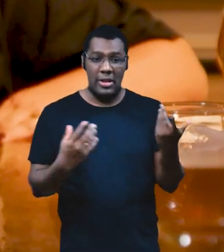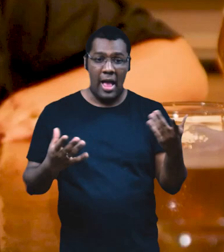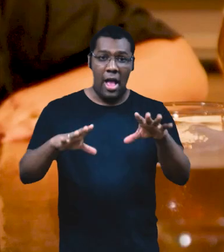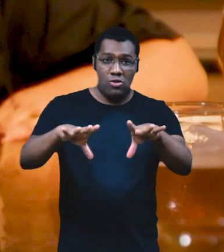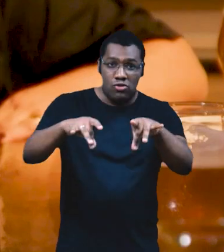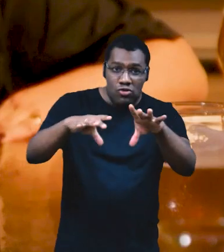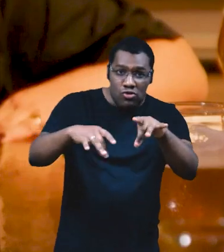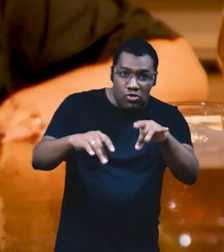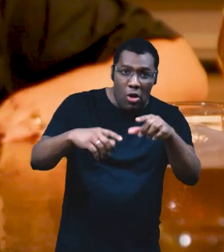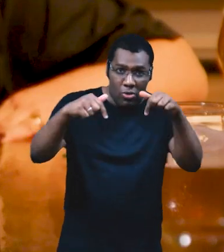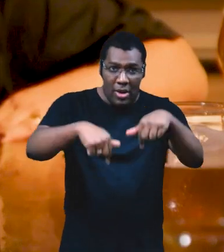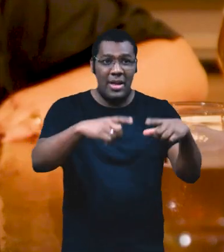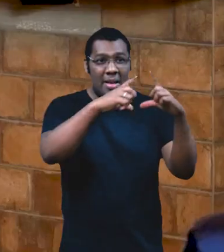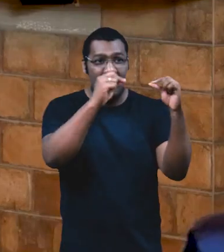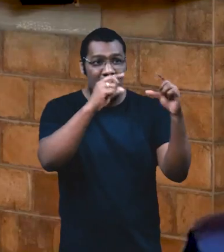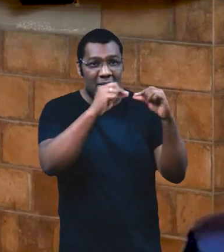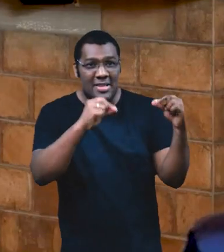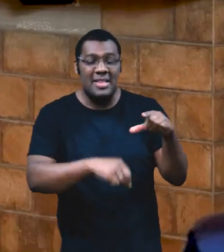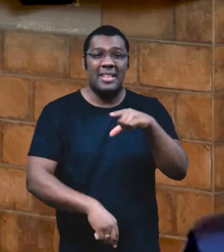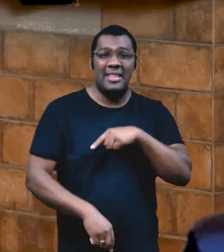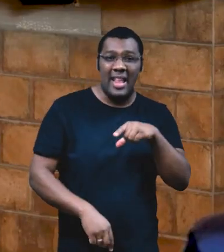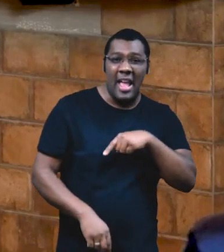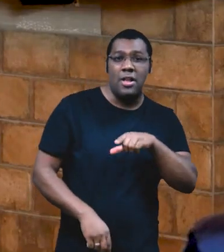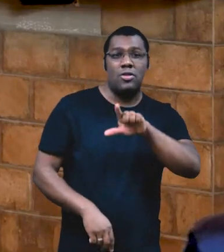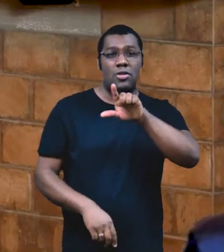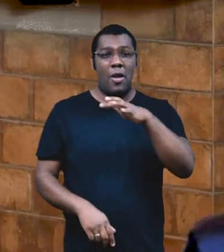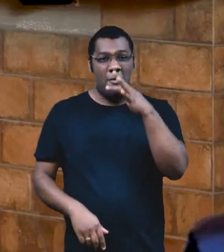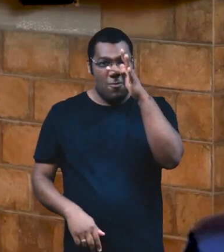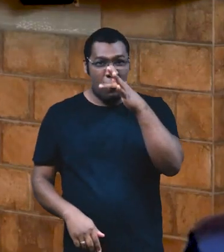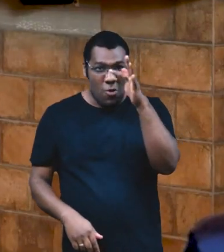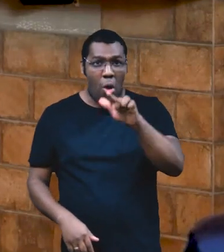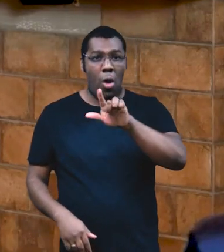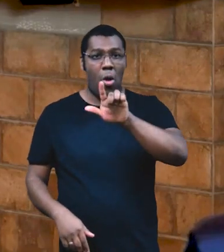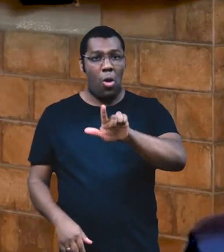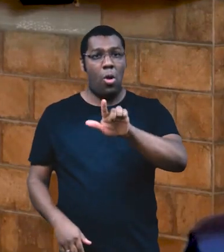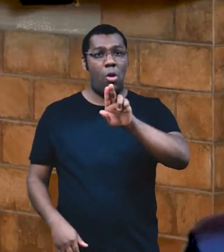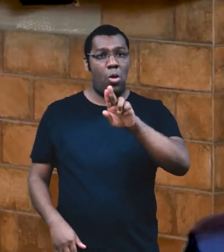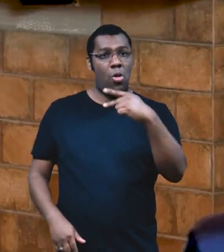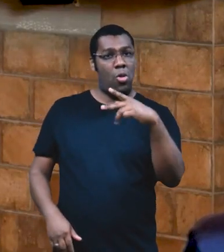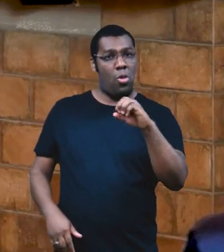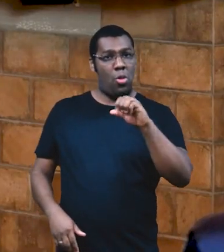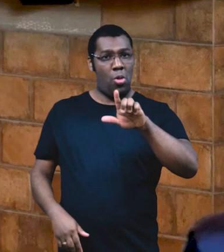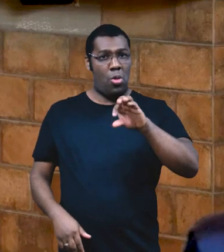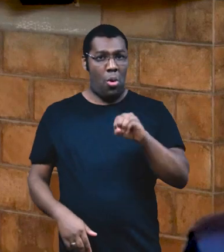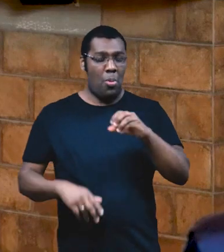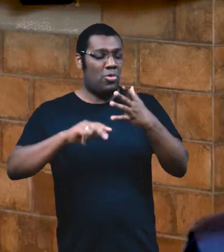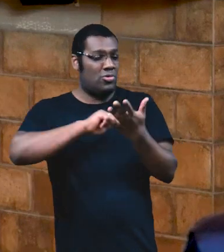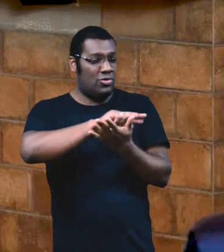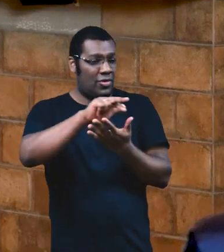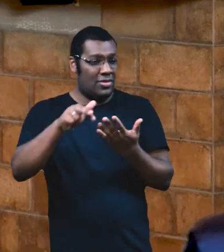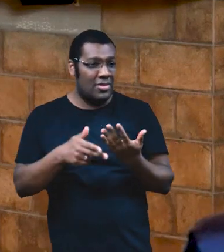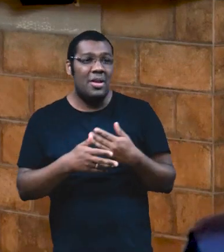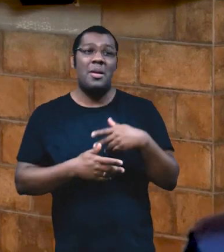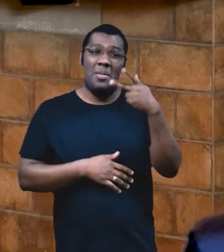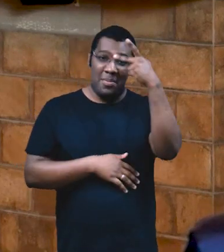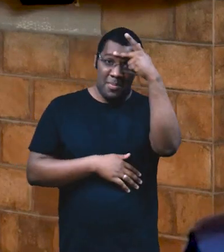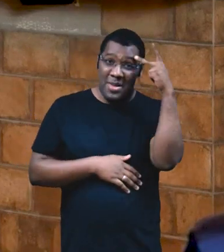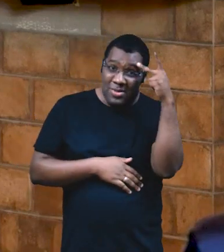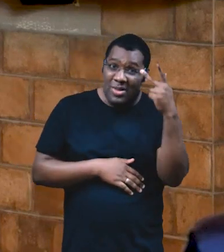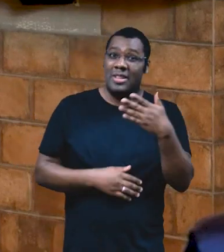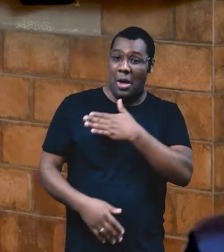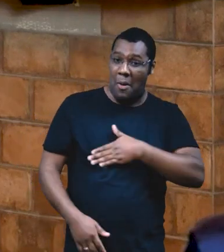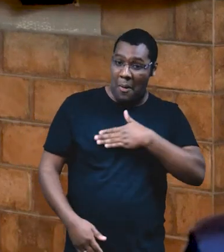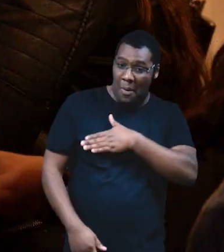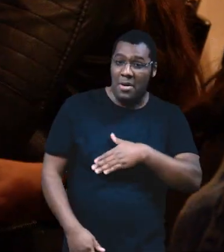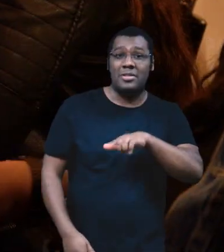inclusive, que eram deixadas de lado para aroma. E o pessoal está cheirando o nosso lúpulo e falando, bota outro nome que isso não pode ser aquele lúpulo que a